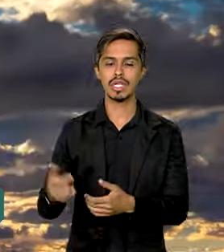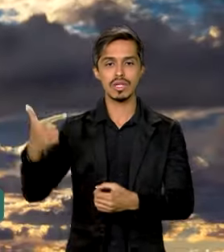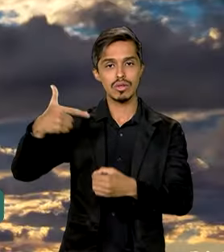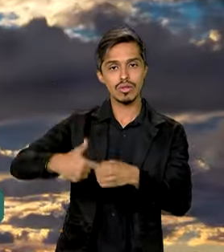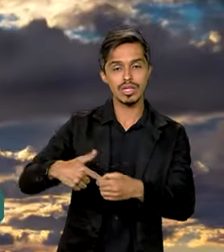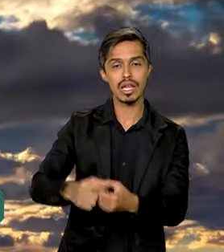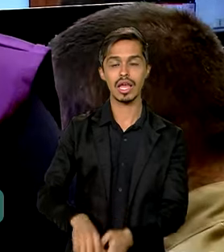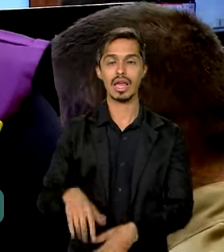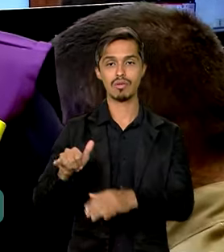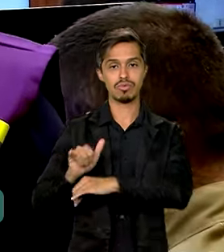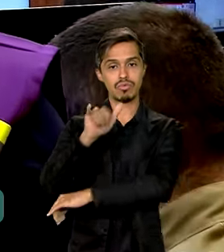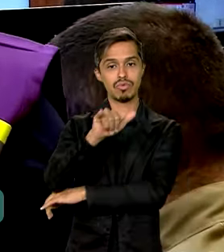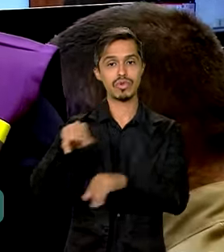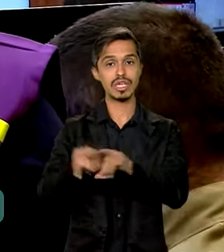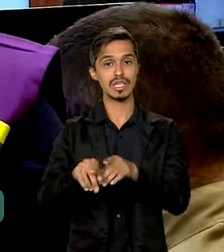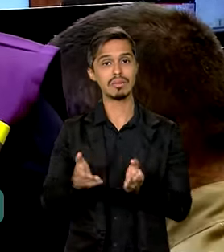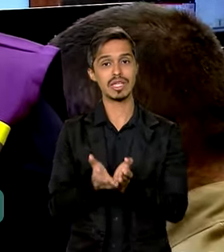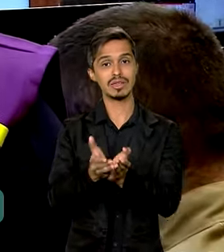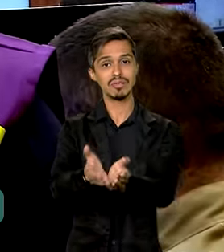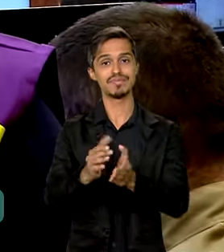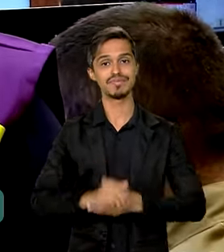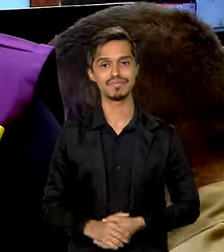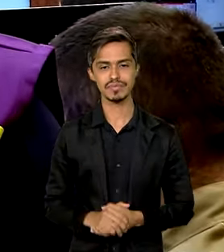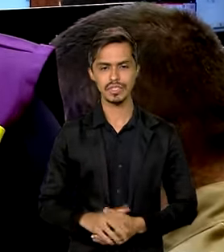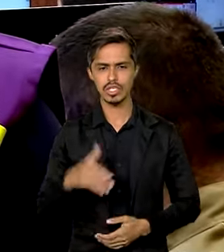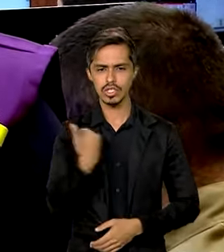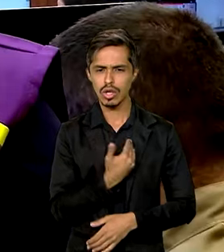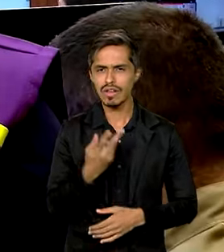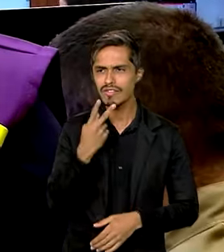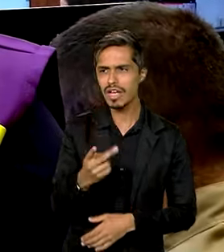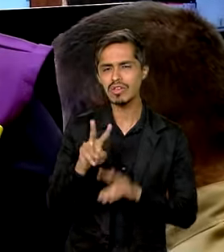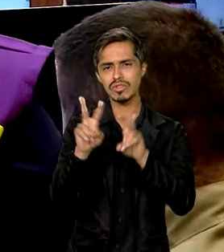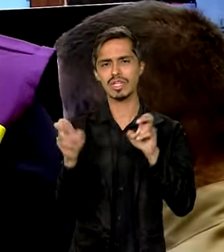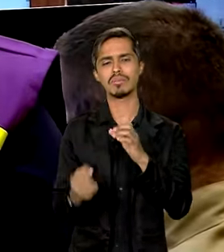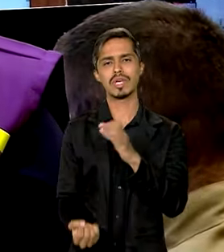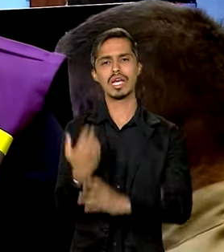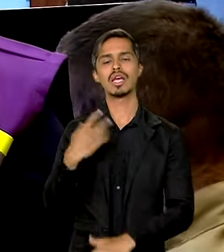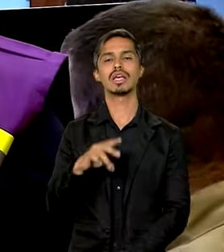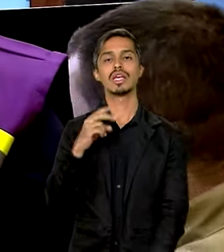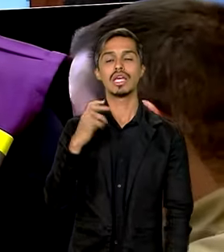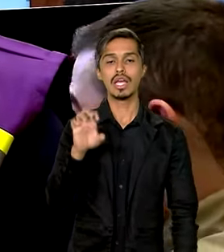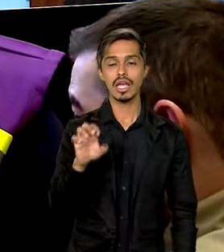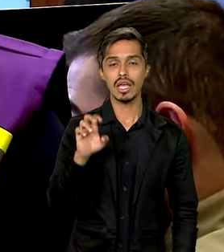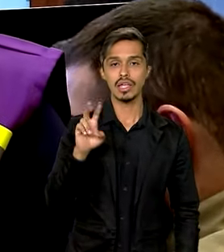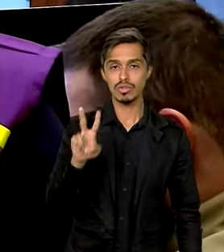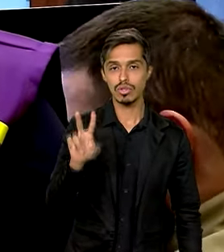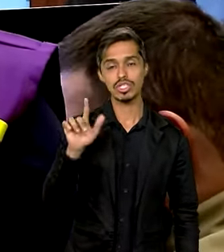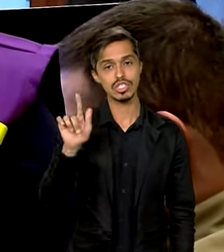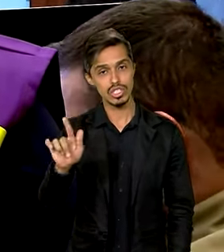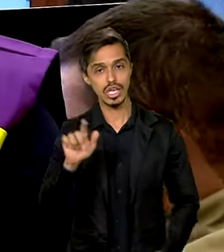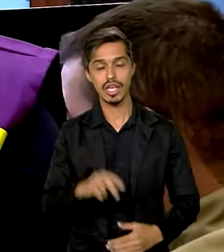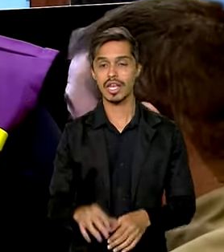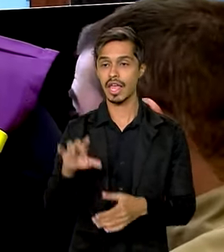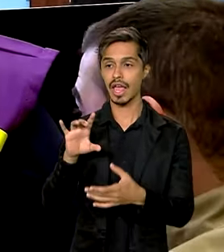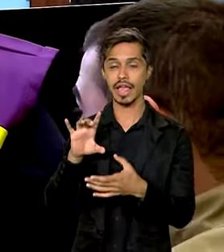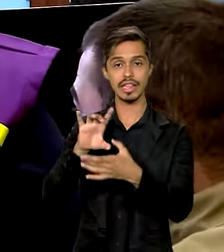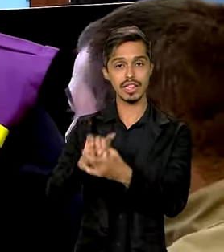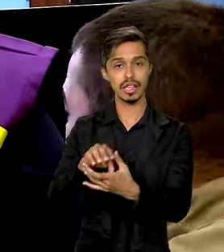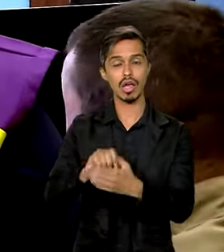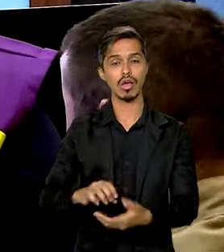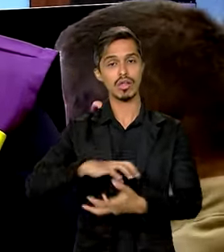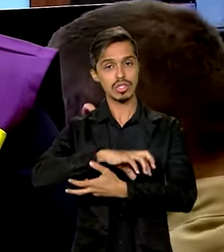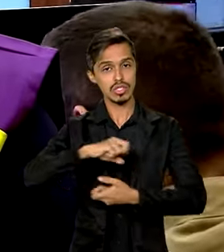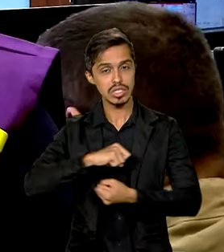e navios. Quando a gente fala da produção de E2G, está muito envolvida essa questão da economia circular, em função da gente utilizar